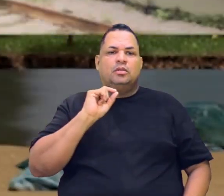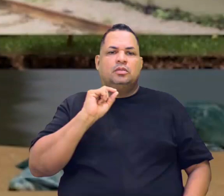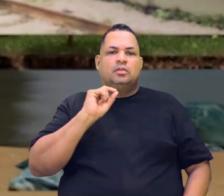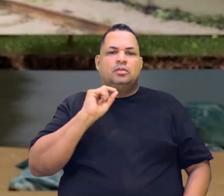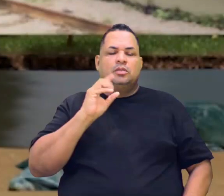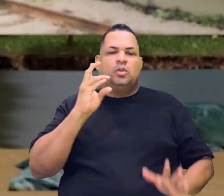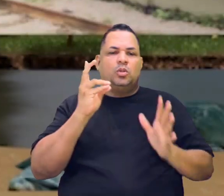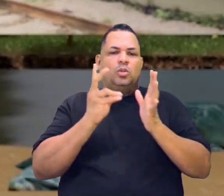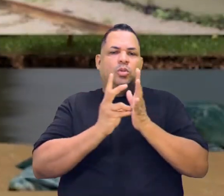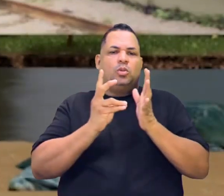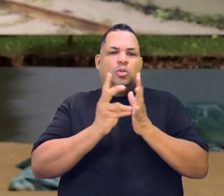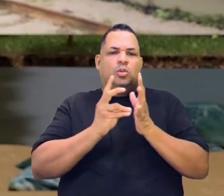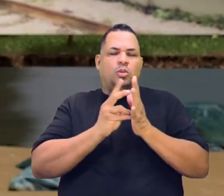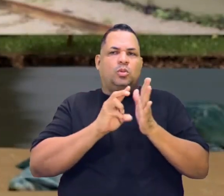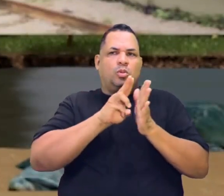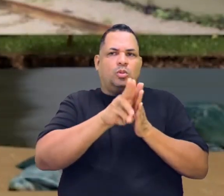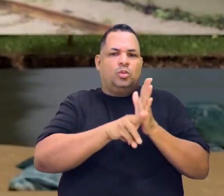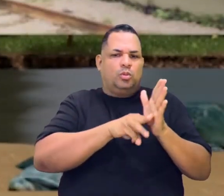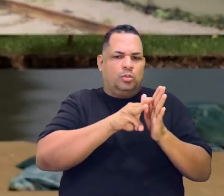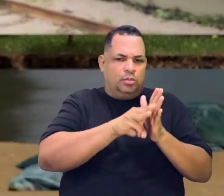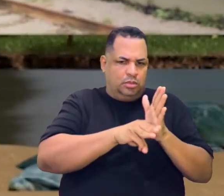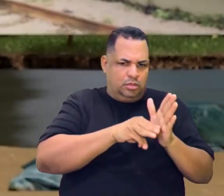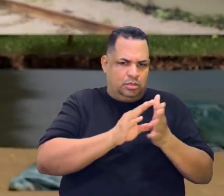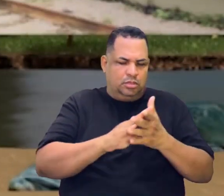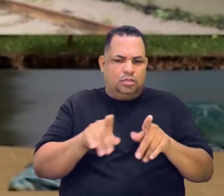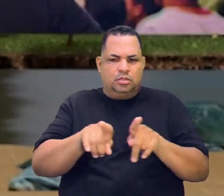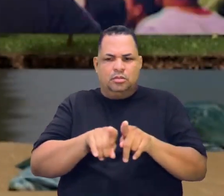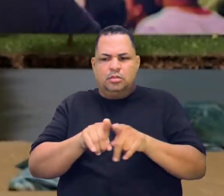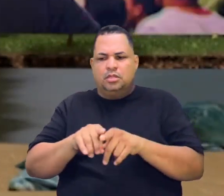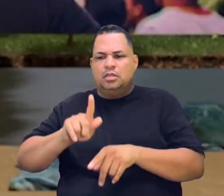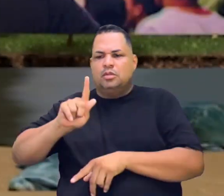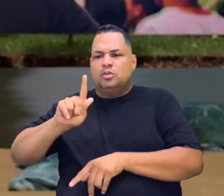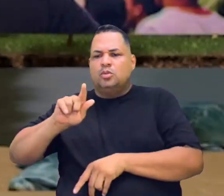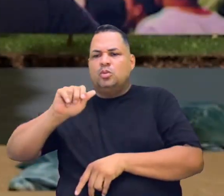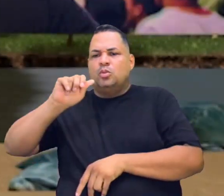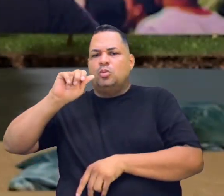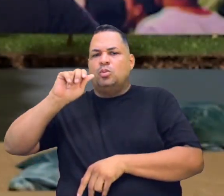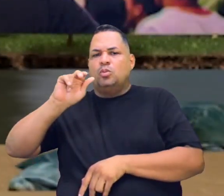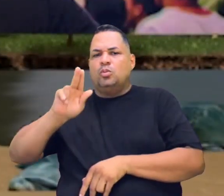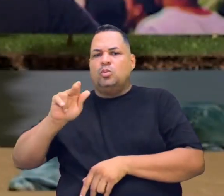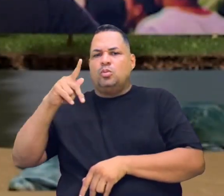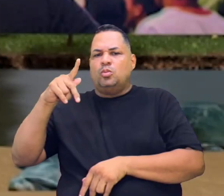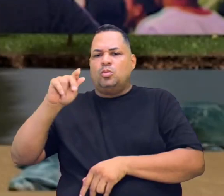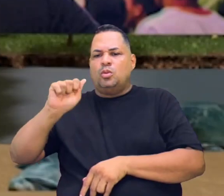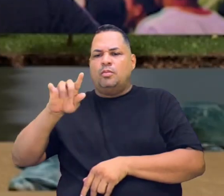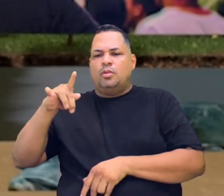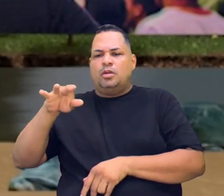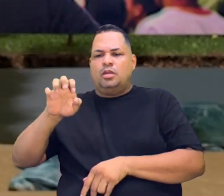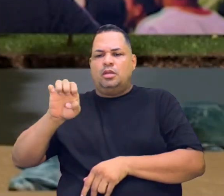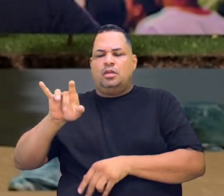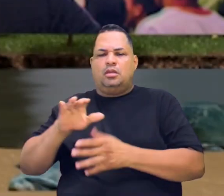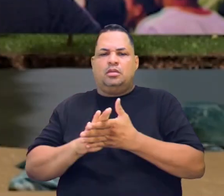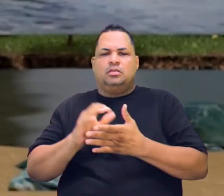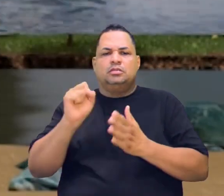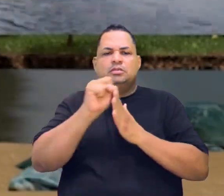Os indígenas do Vale do Madeira e do Guaporé. Teve período lá no Amoré, no século XVIII e XIX,